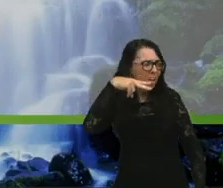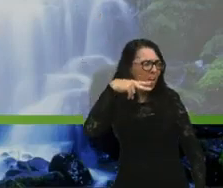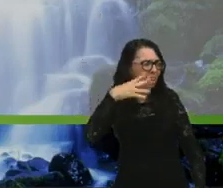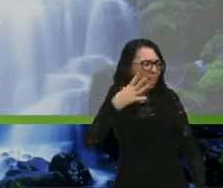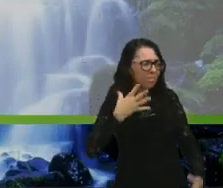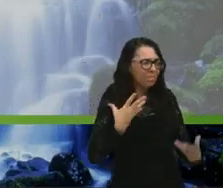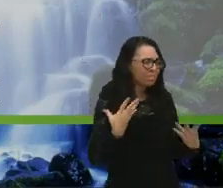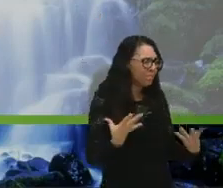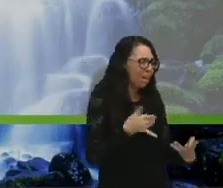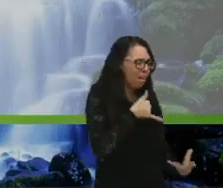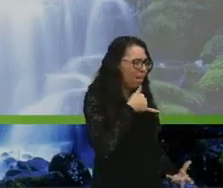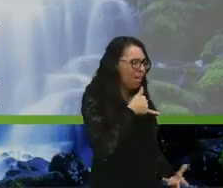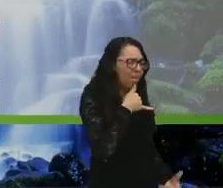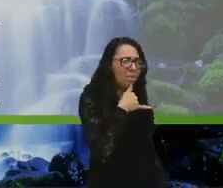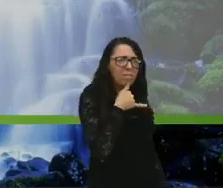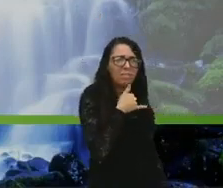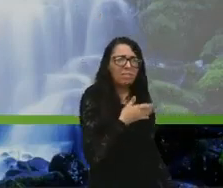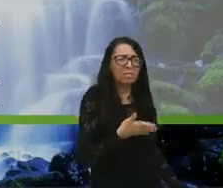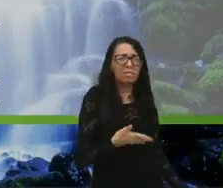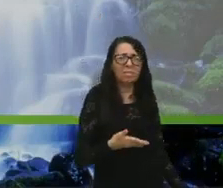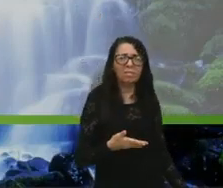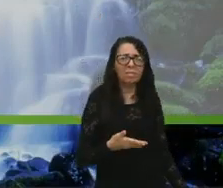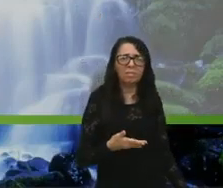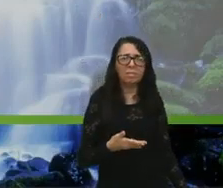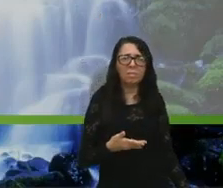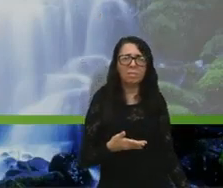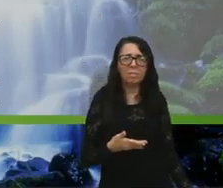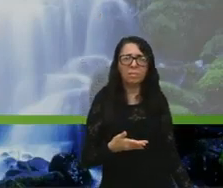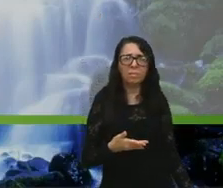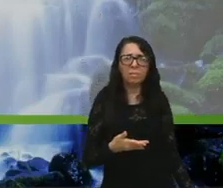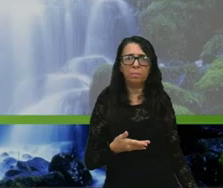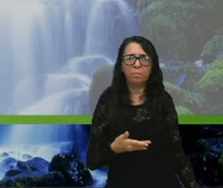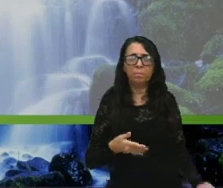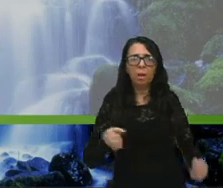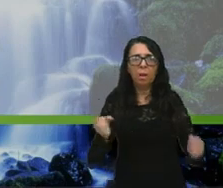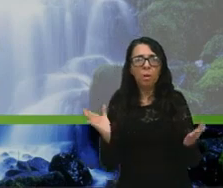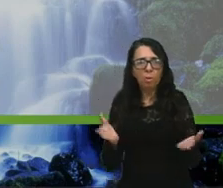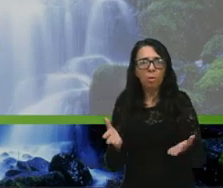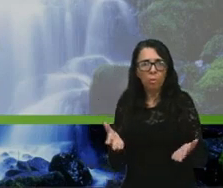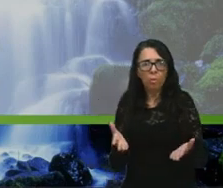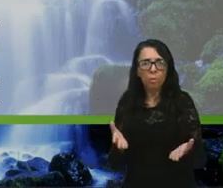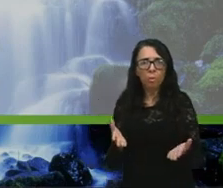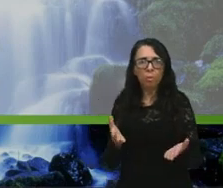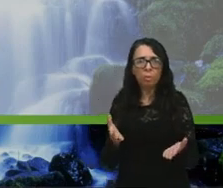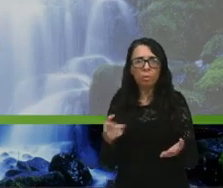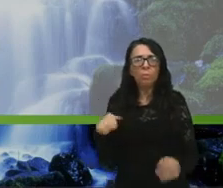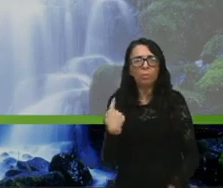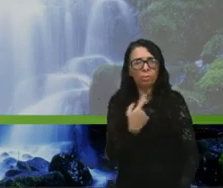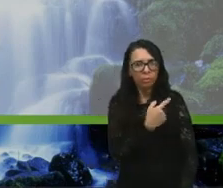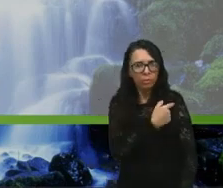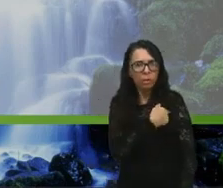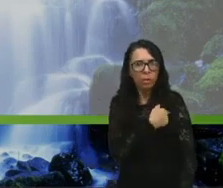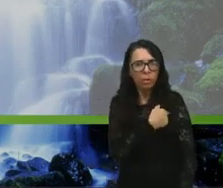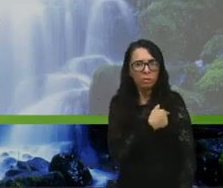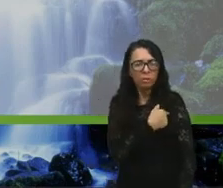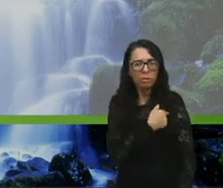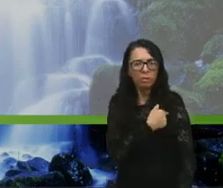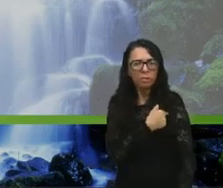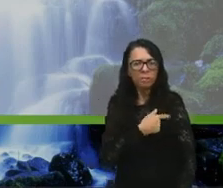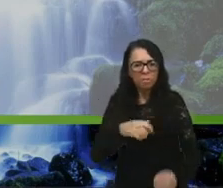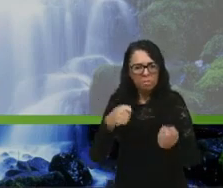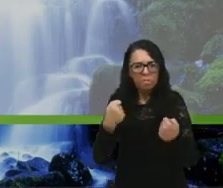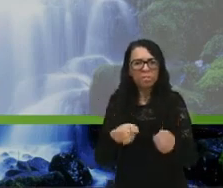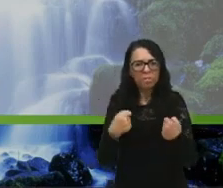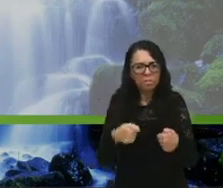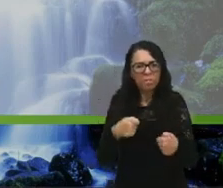Ou, por que nega contribuir como se não tivesse rendimento algum? E isso